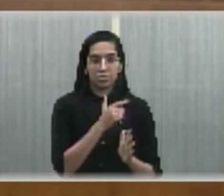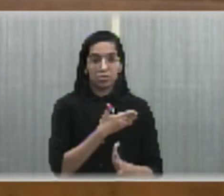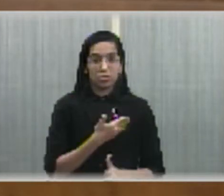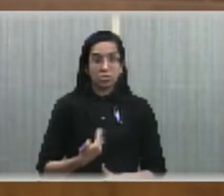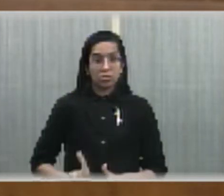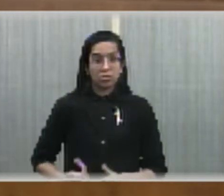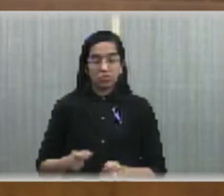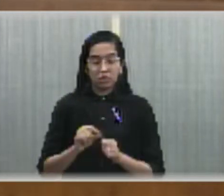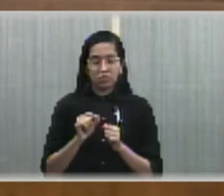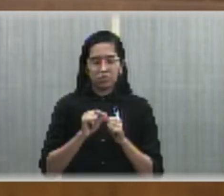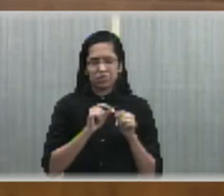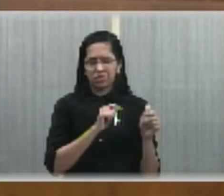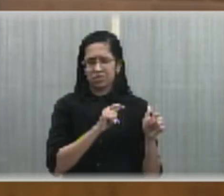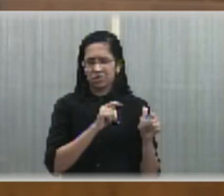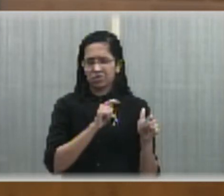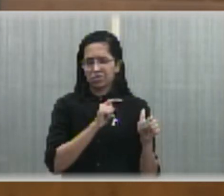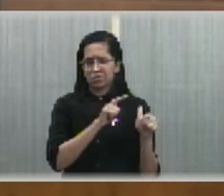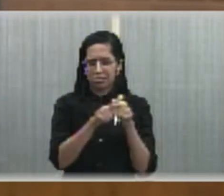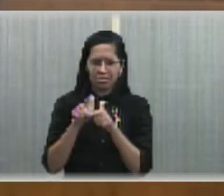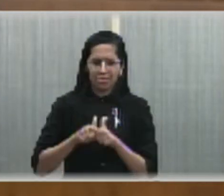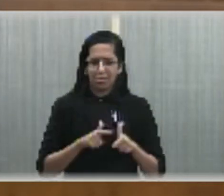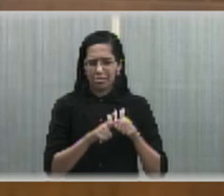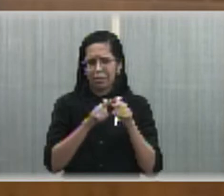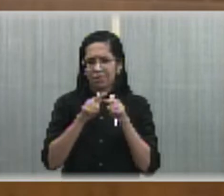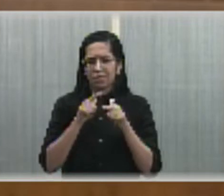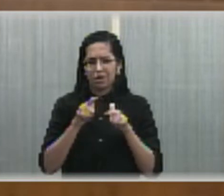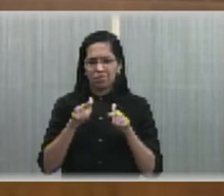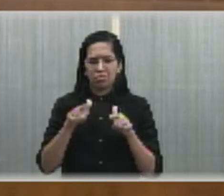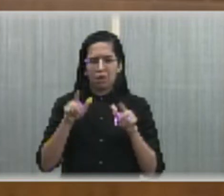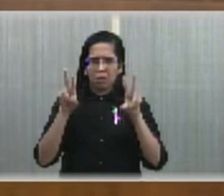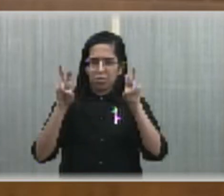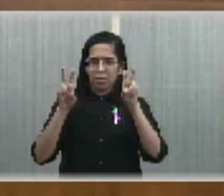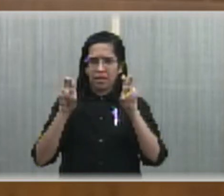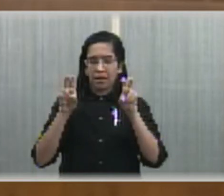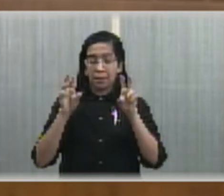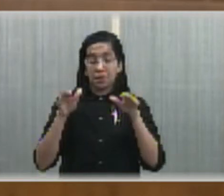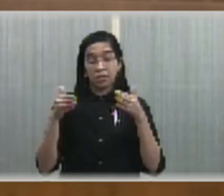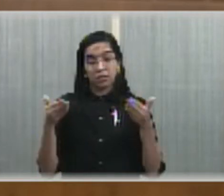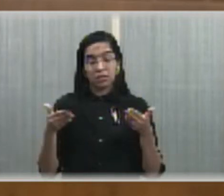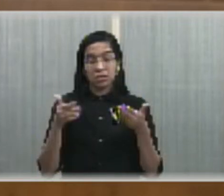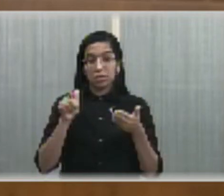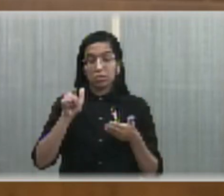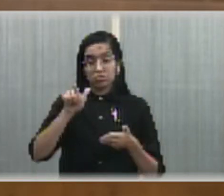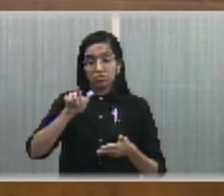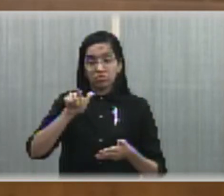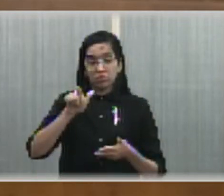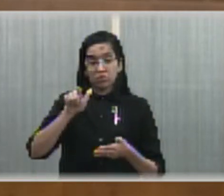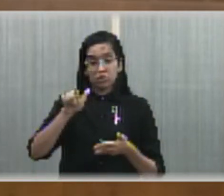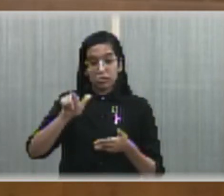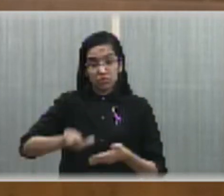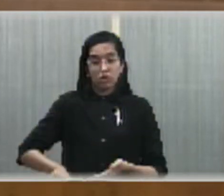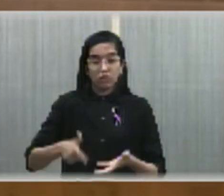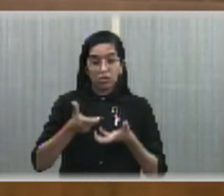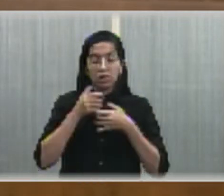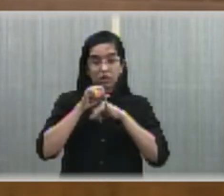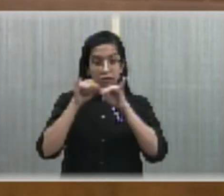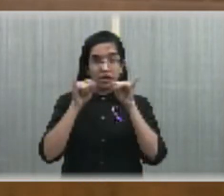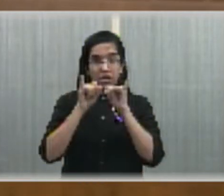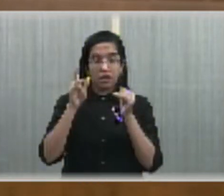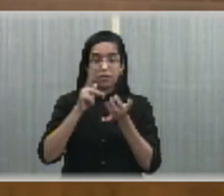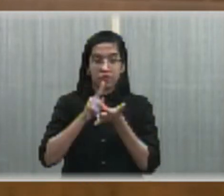uma celeuma danada em torno desse assunto. Então, para restabelecer a verdade, senhor presidente, primeiro nós temos que